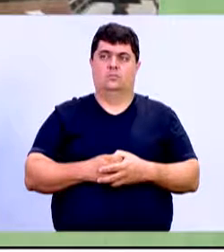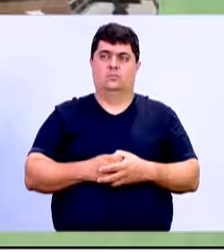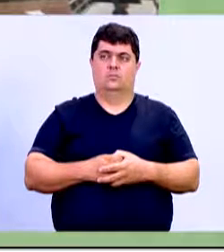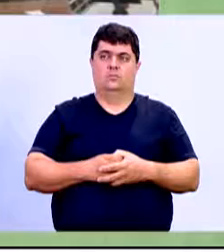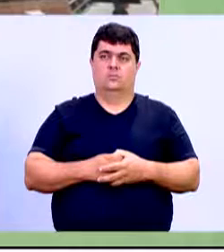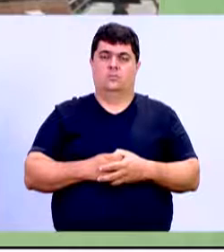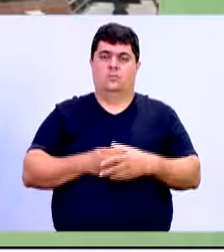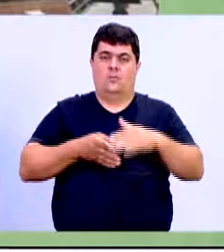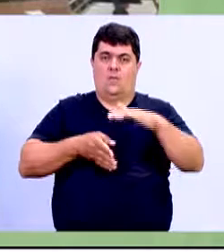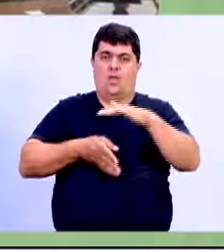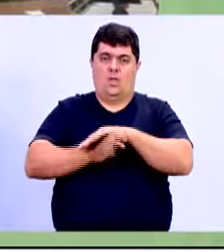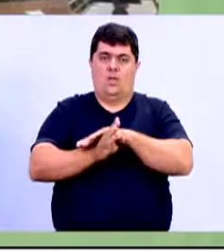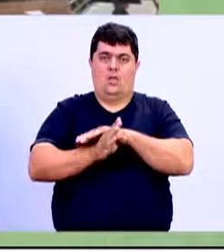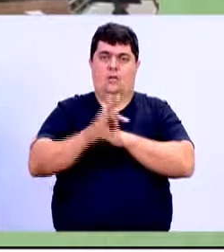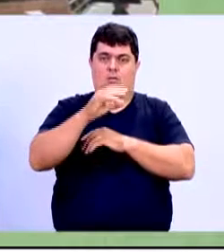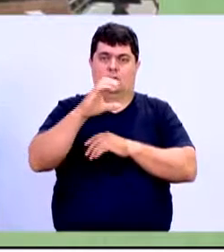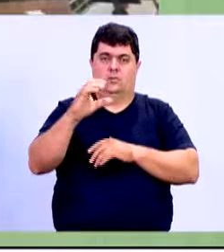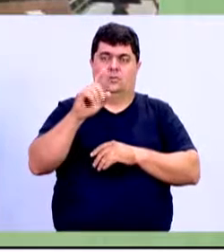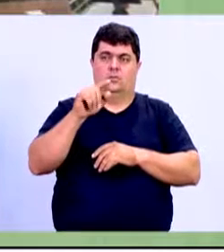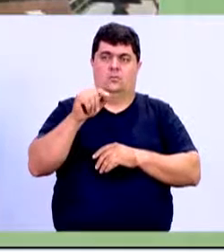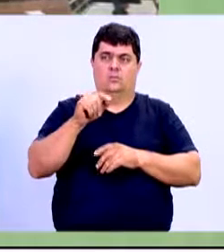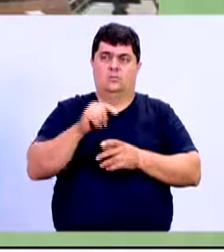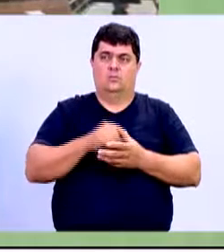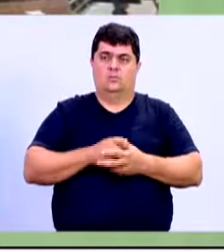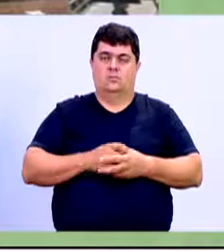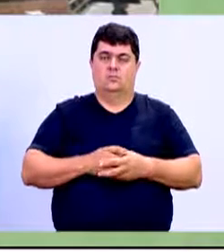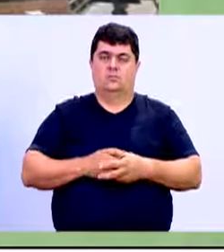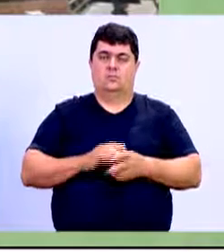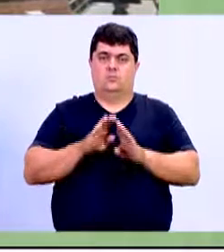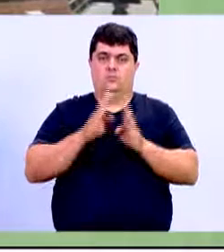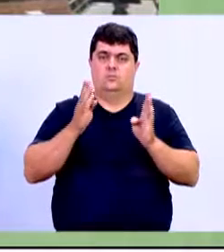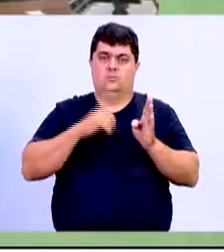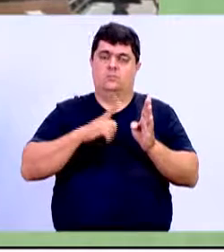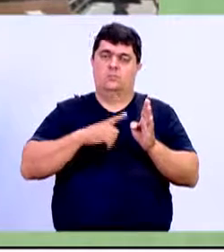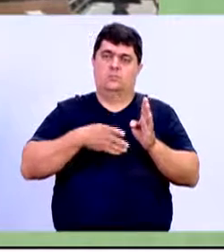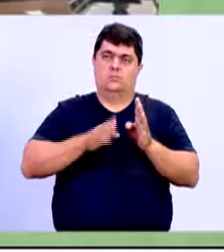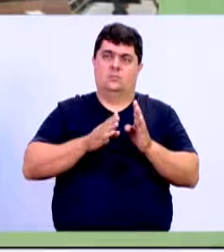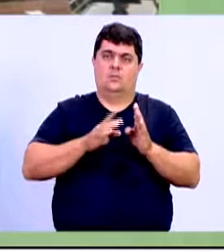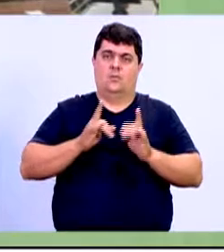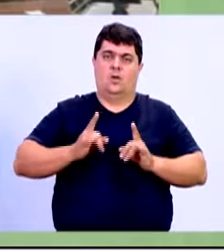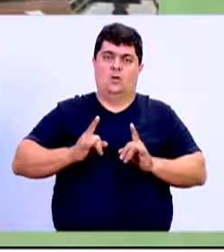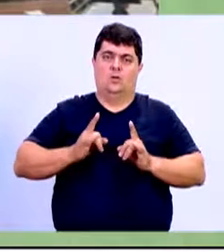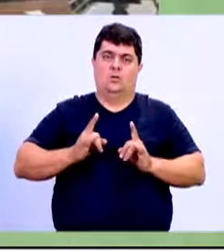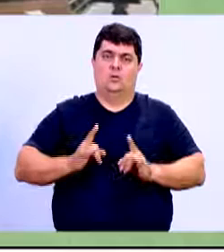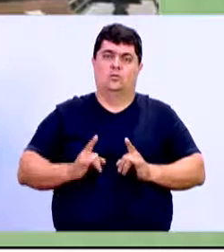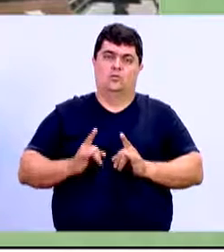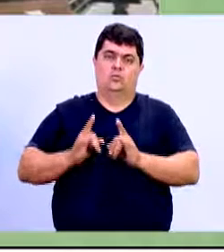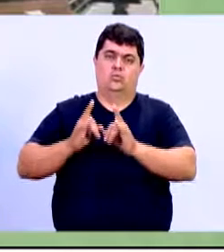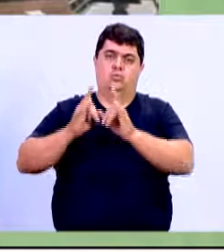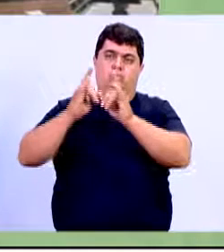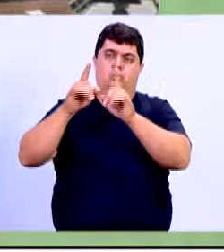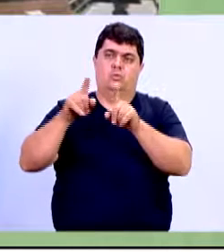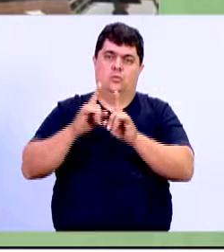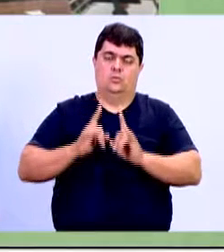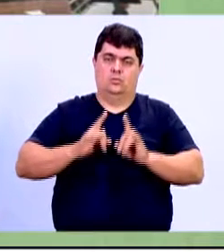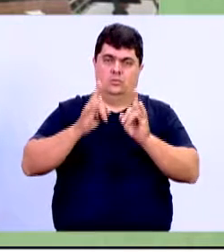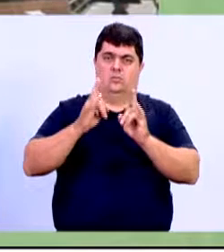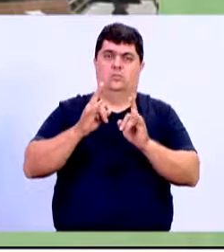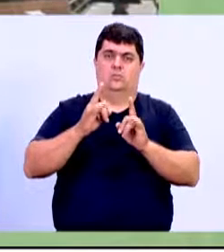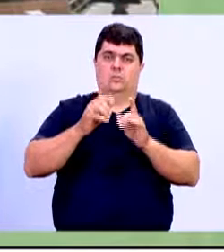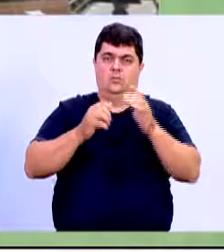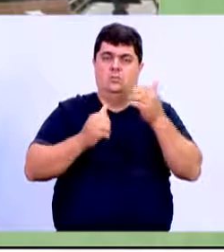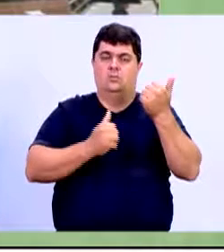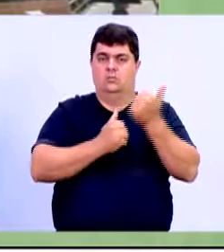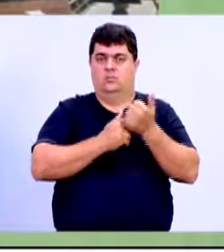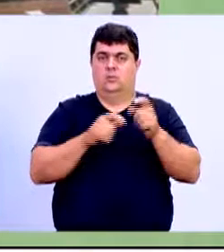A entrada principal do tribunal é aqui, e aí aqui dá acesso aos elevadores, tanto para o prédio